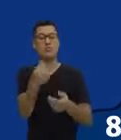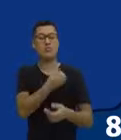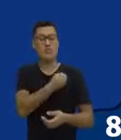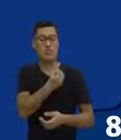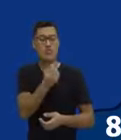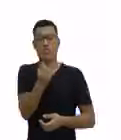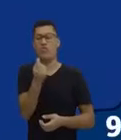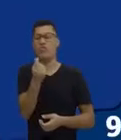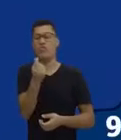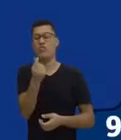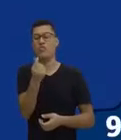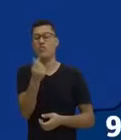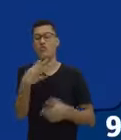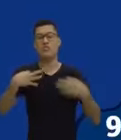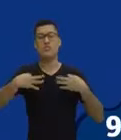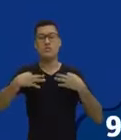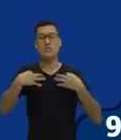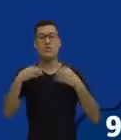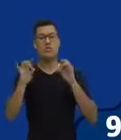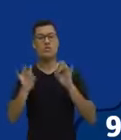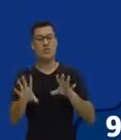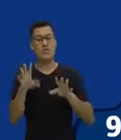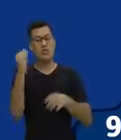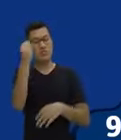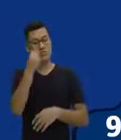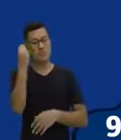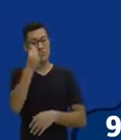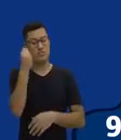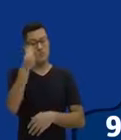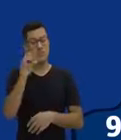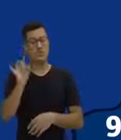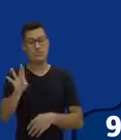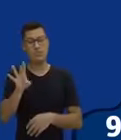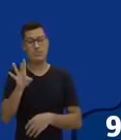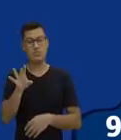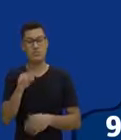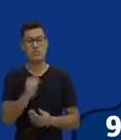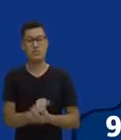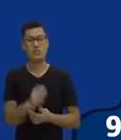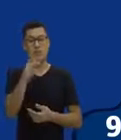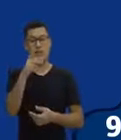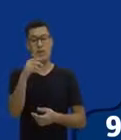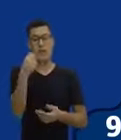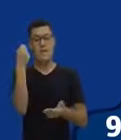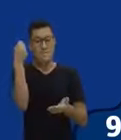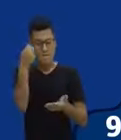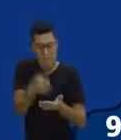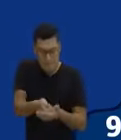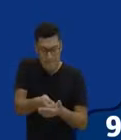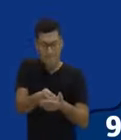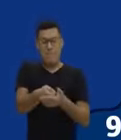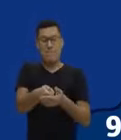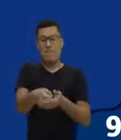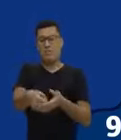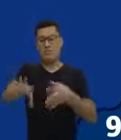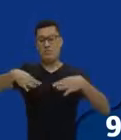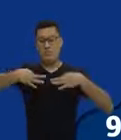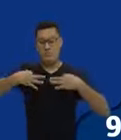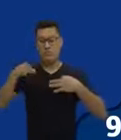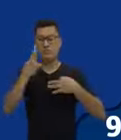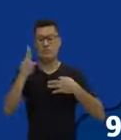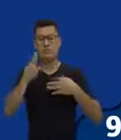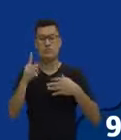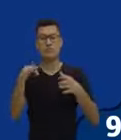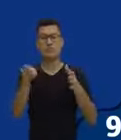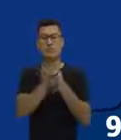Não é isso? Então vamos analisar essa parte agora. Ó. E com relação ao preço a ser pago pela compra das camisas? Nós vamos ter